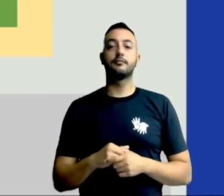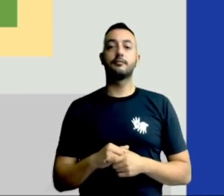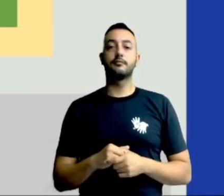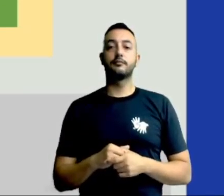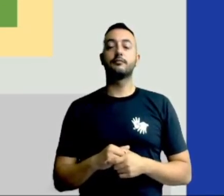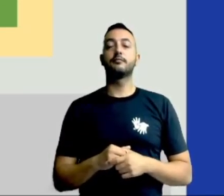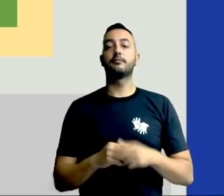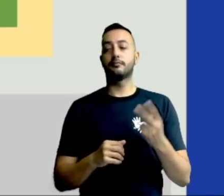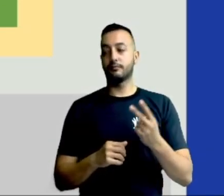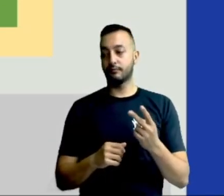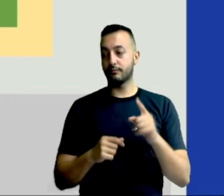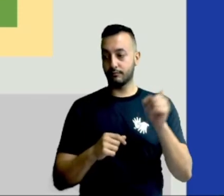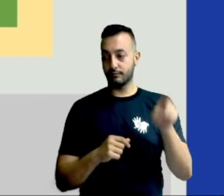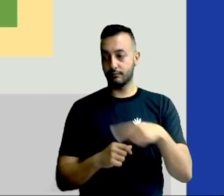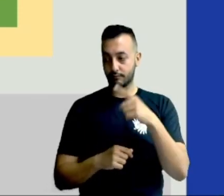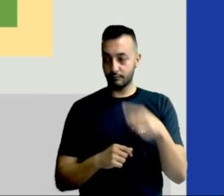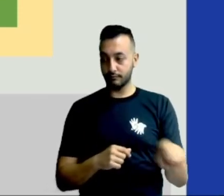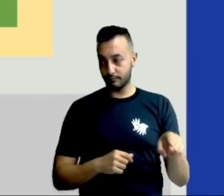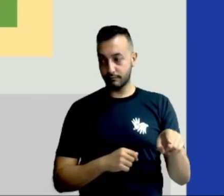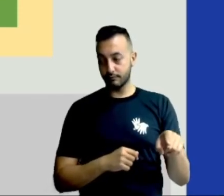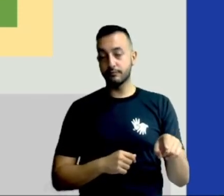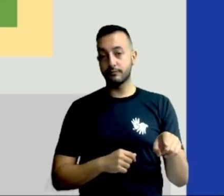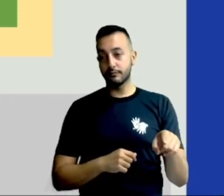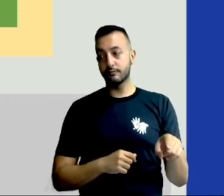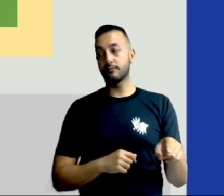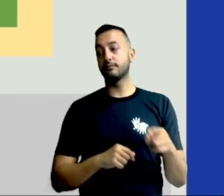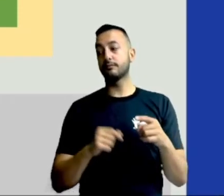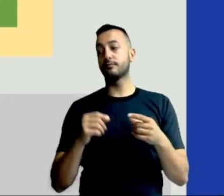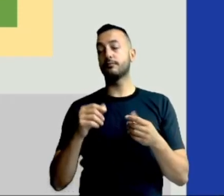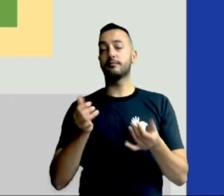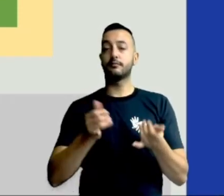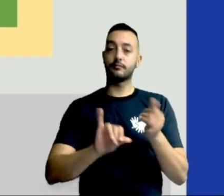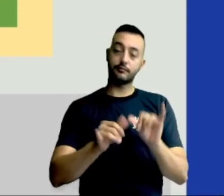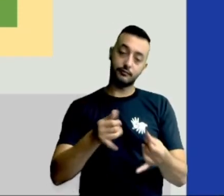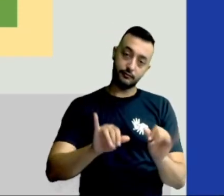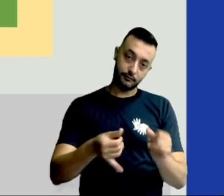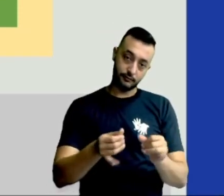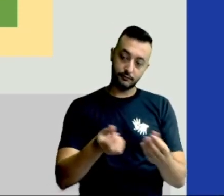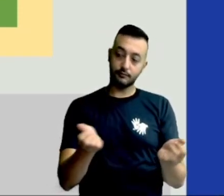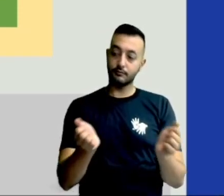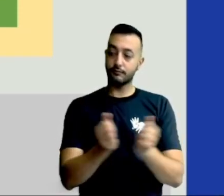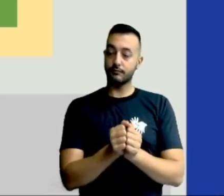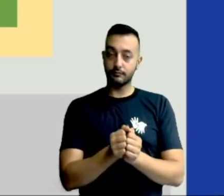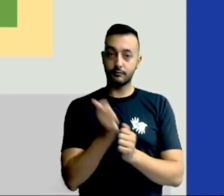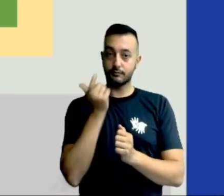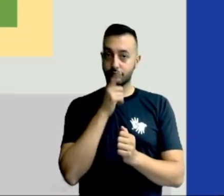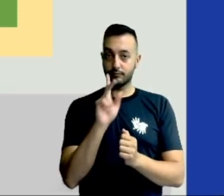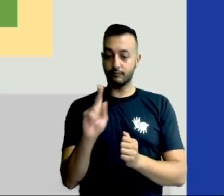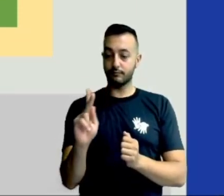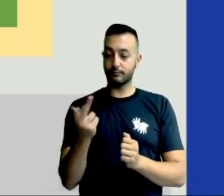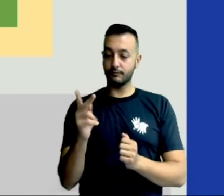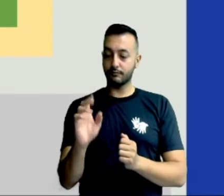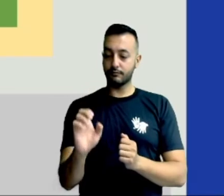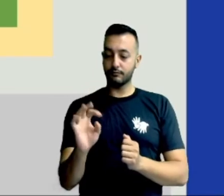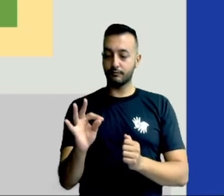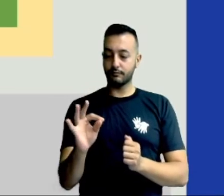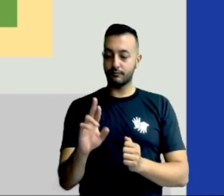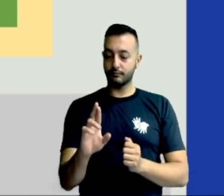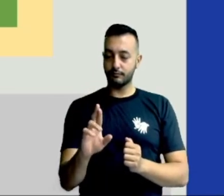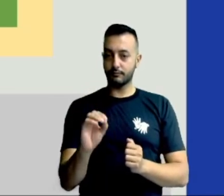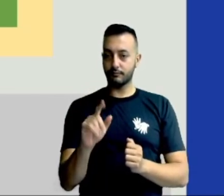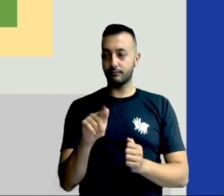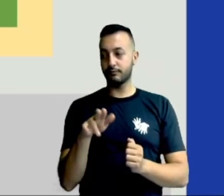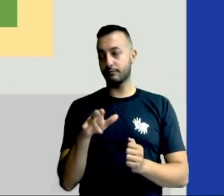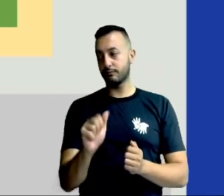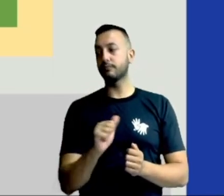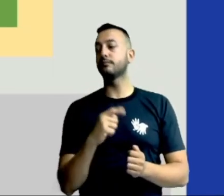2. Marque um X as substâncias que juntam formam uma mistura heterogênea. Aí nós